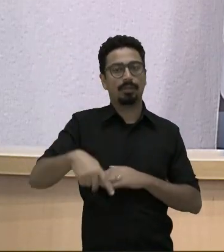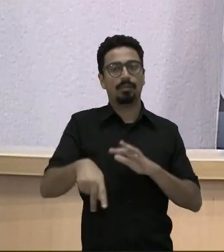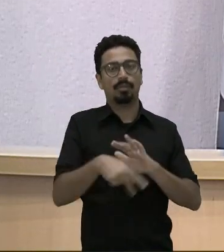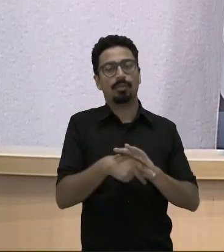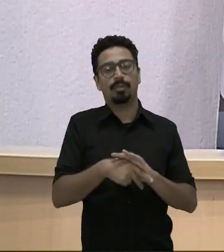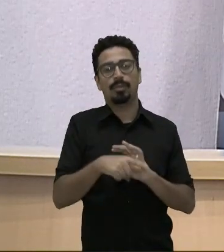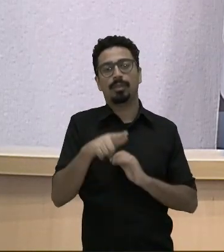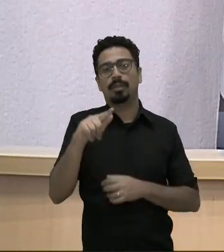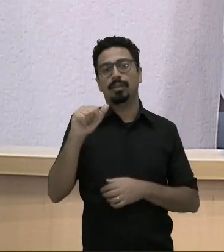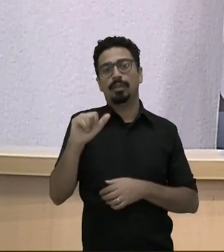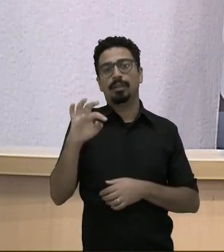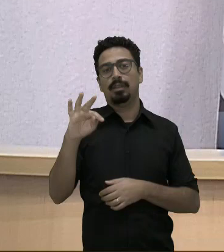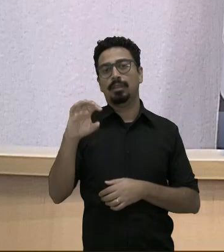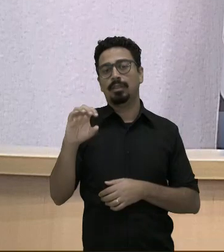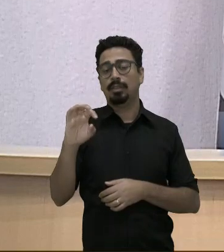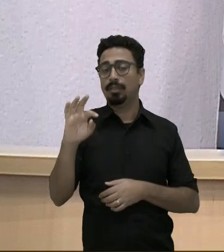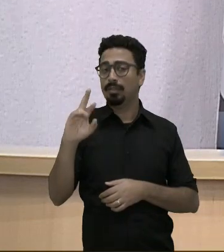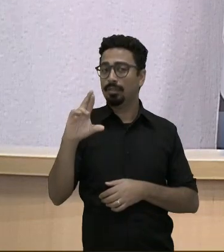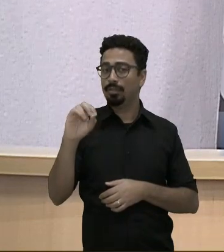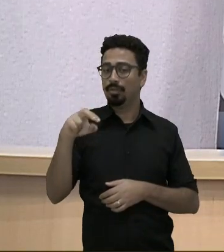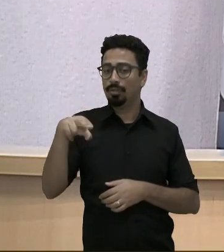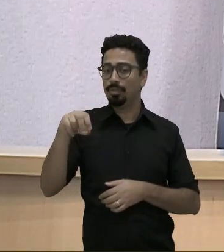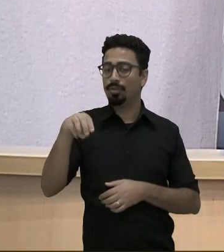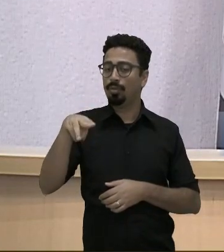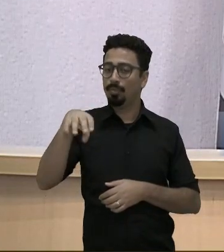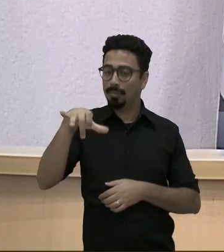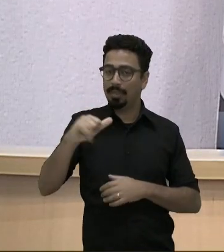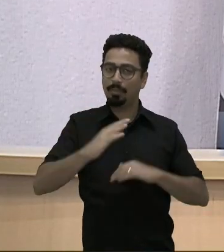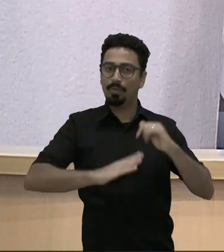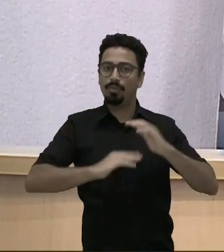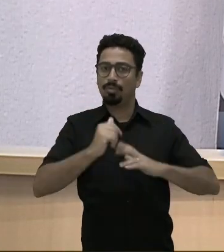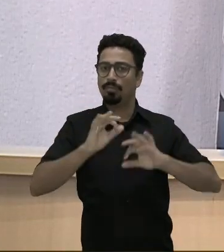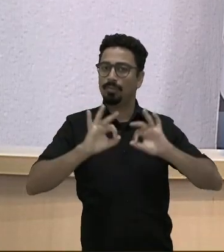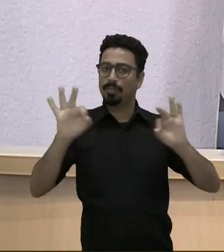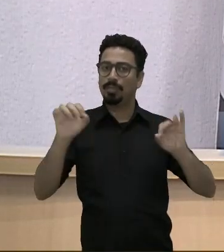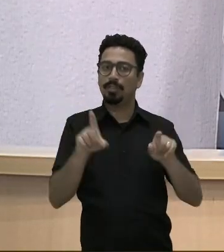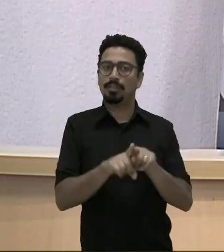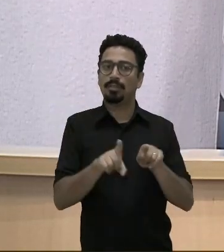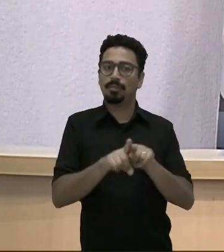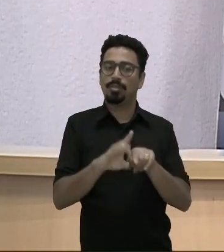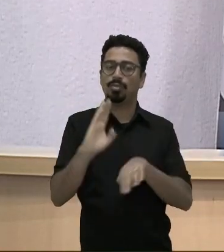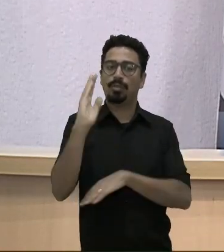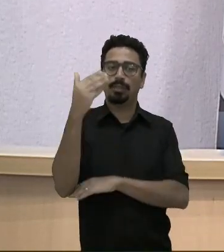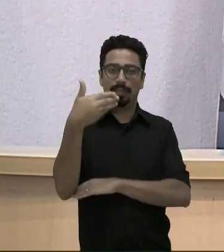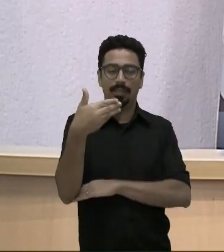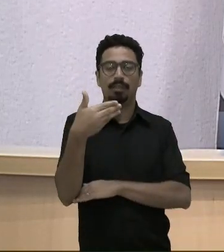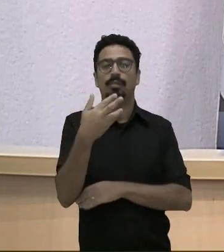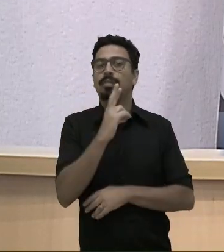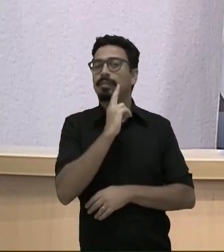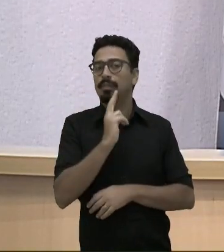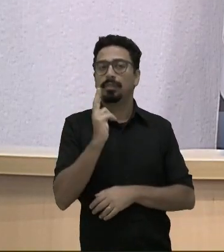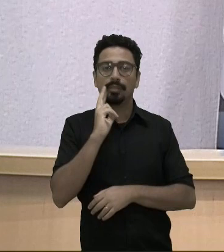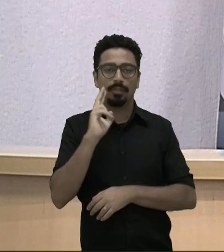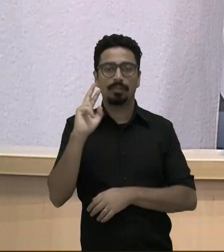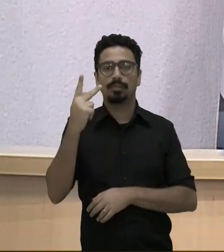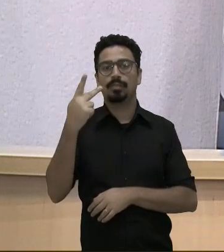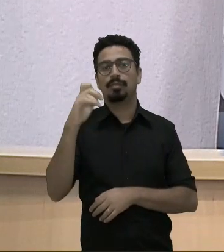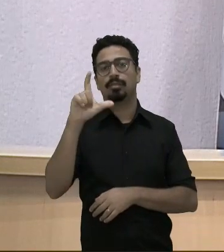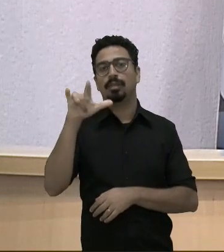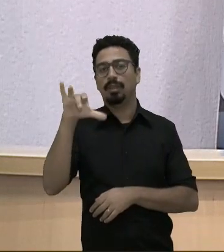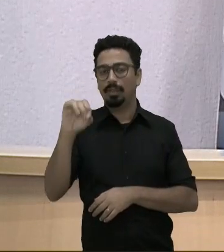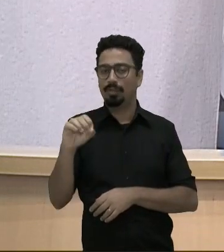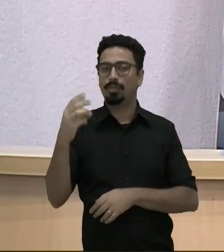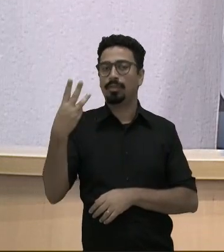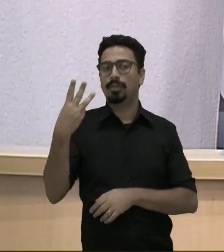gastronomia, da parte de hotelaria, os grandes profissionais, tá? Aqui nós temos o Hélio, que também a gente quer agradecer, lá do Três Maria,